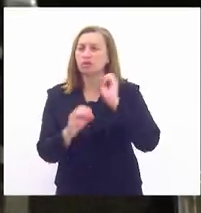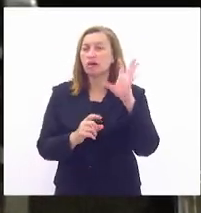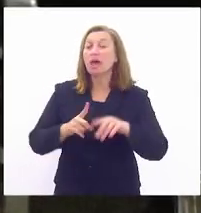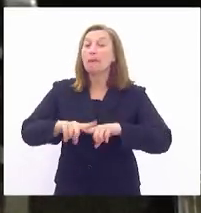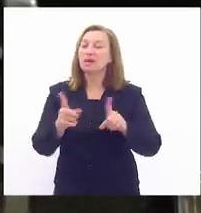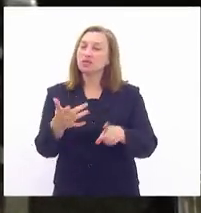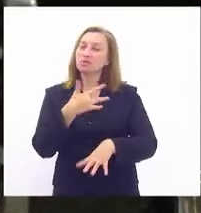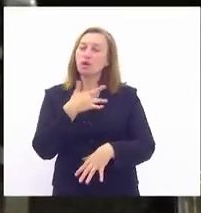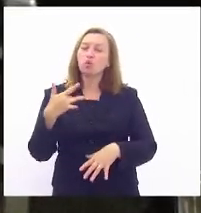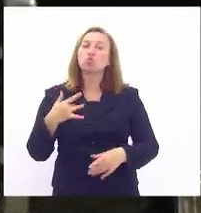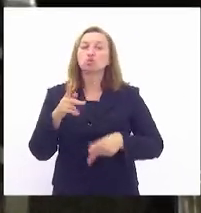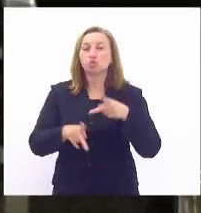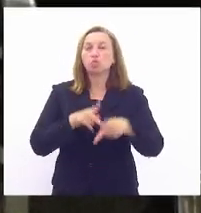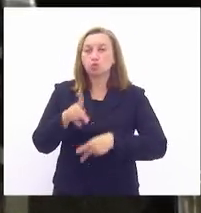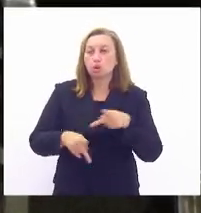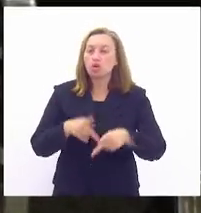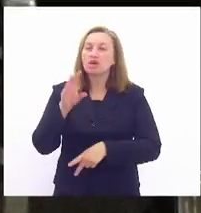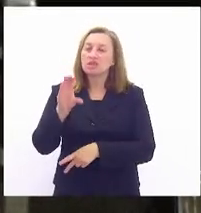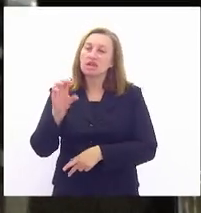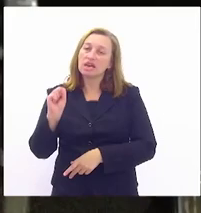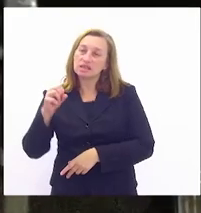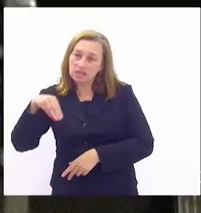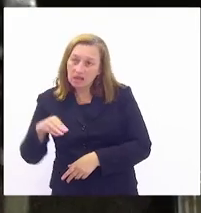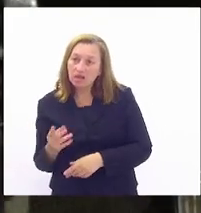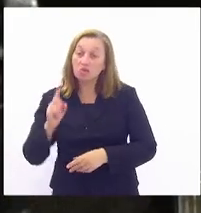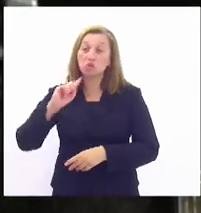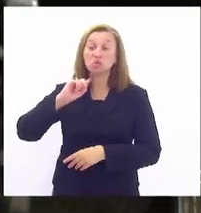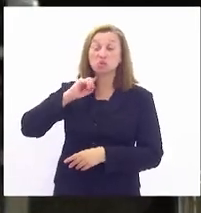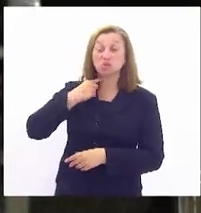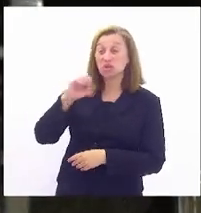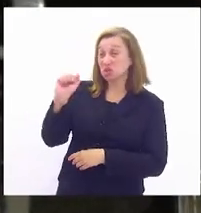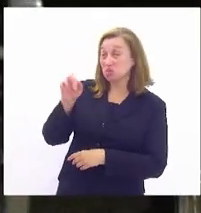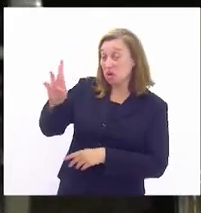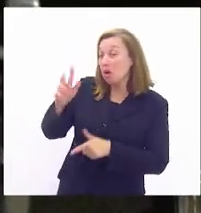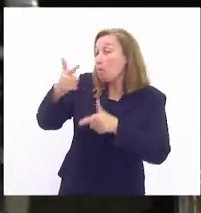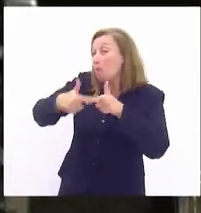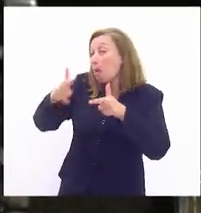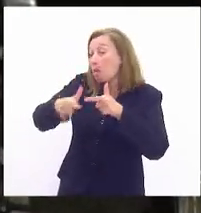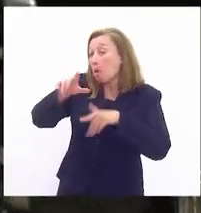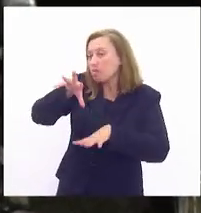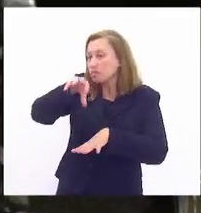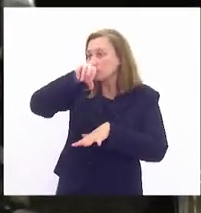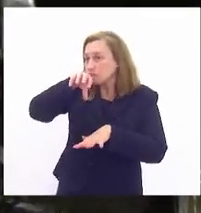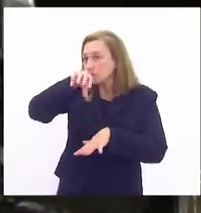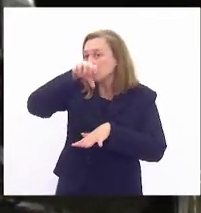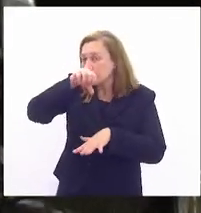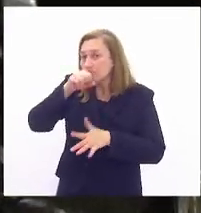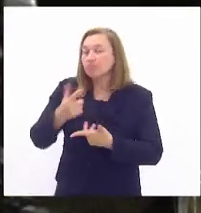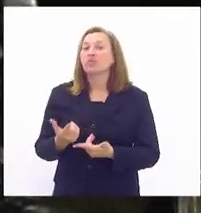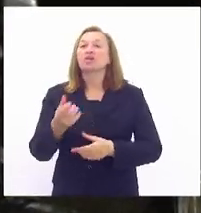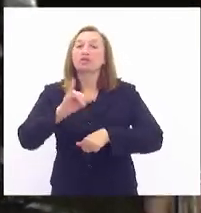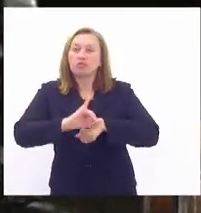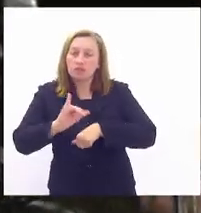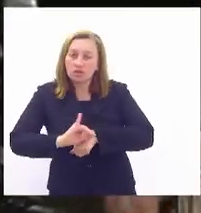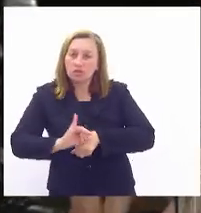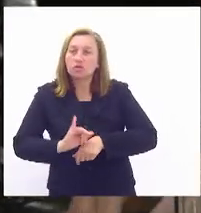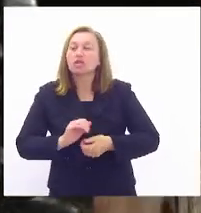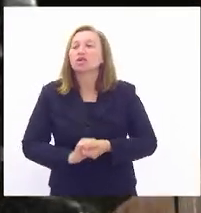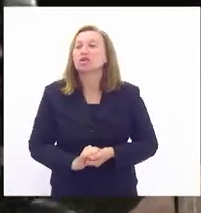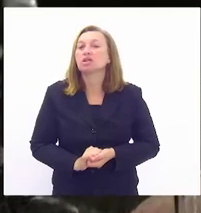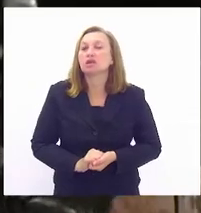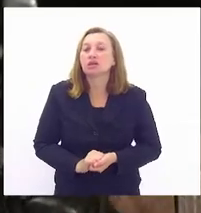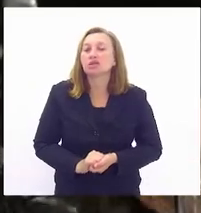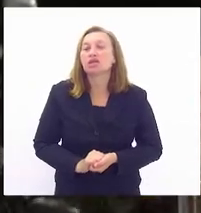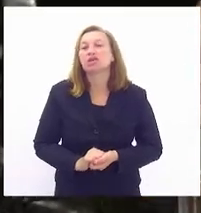pública. A CSN com a poluição, infelizmente, tem causado problemas respiratórios em Volta Redonda, que tem feito que